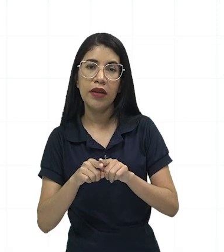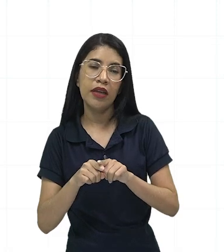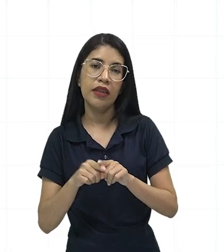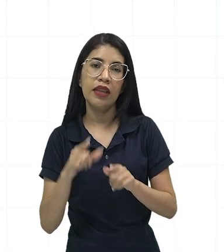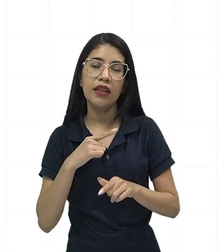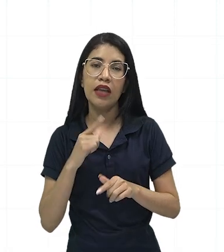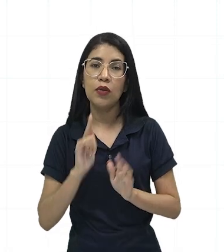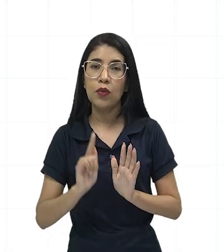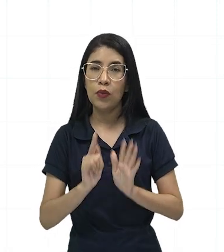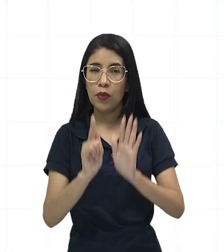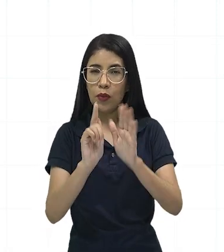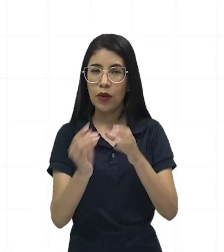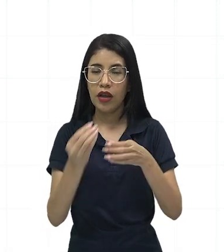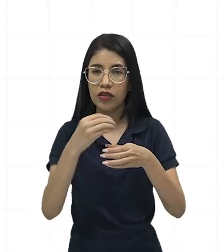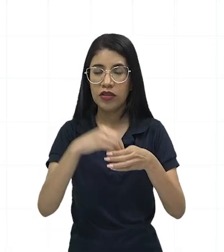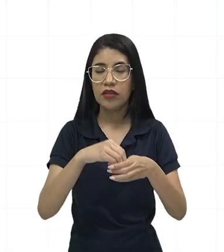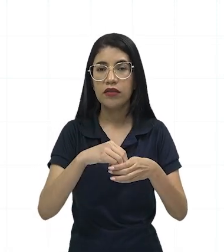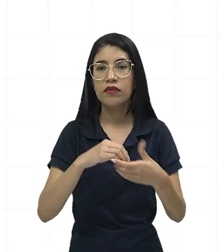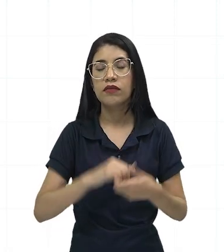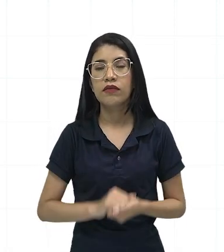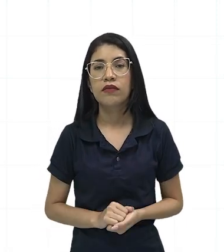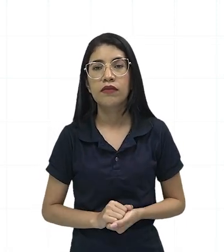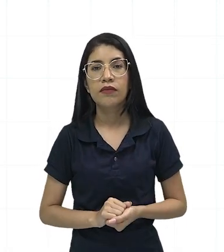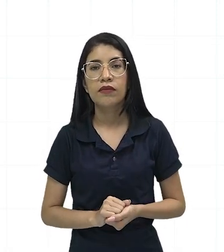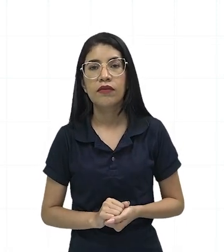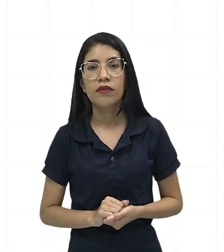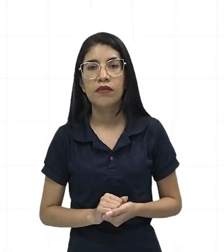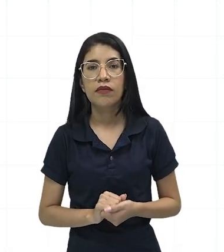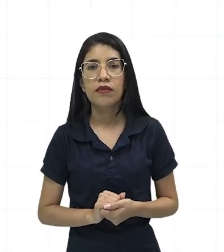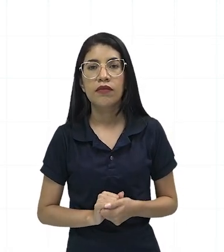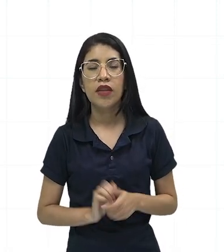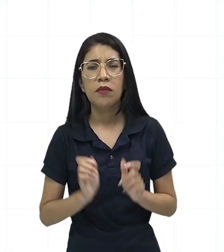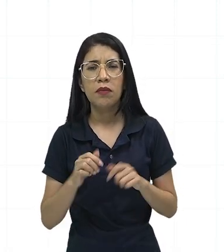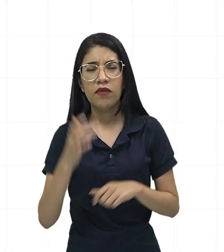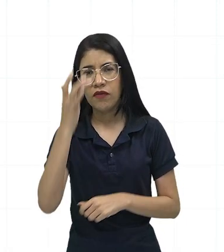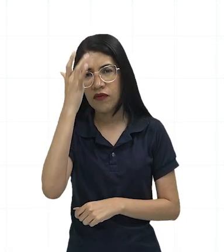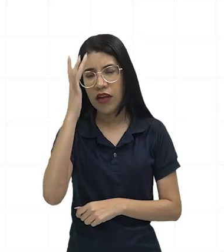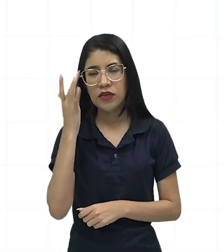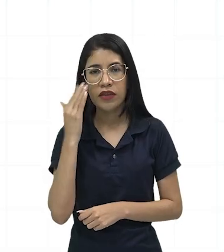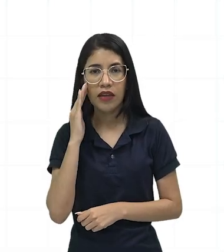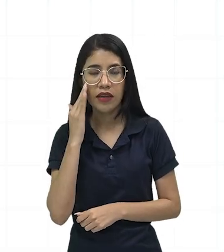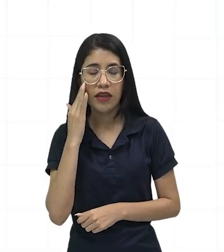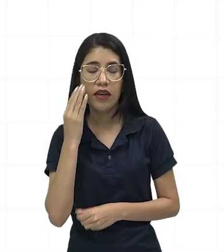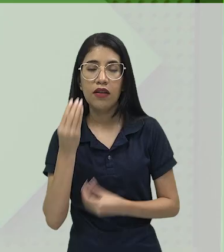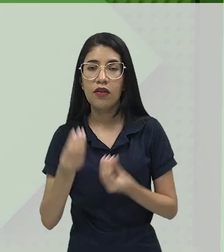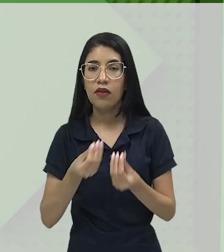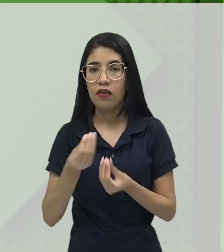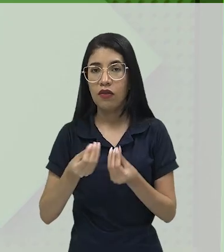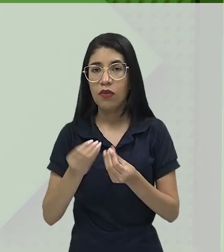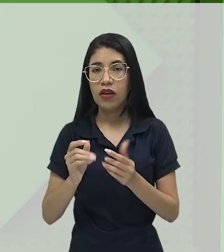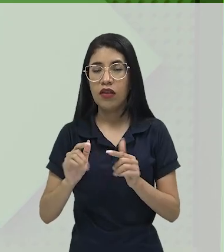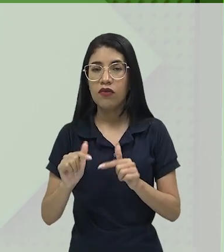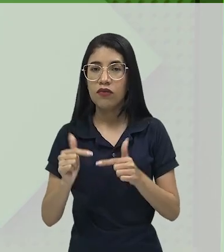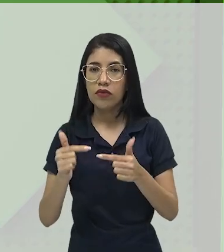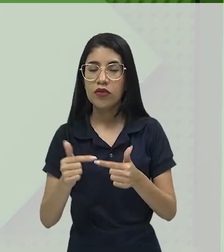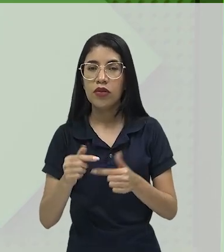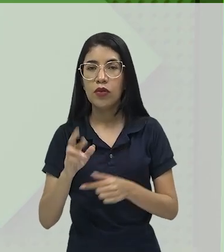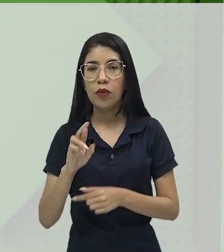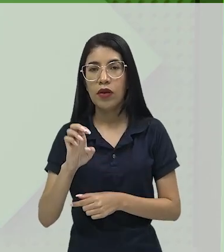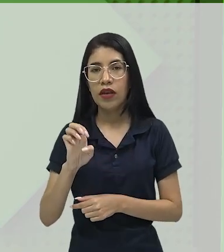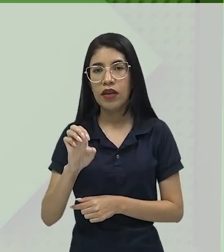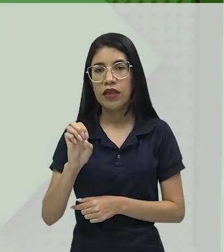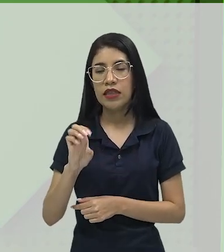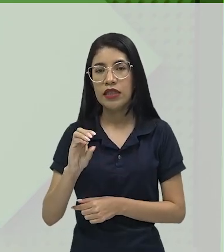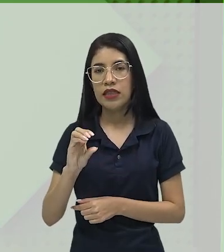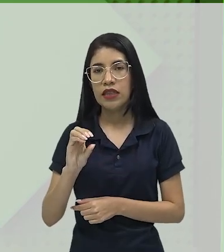gás, né? Então, é fácil a gente entender melhor essa questão dos receptores,